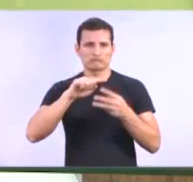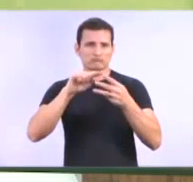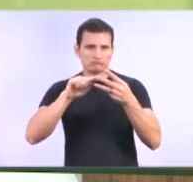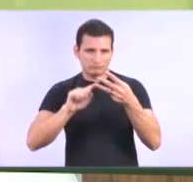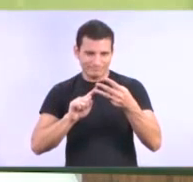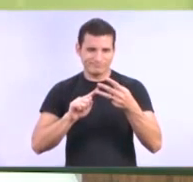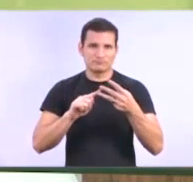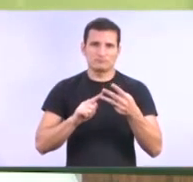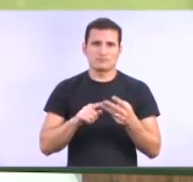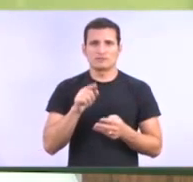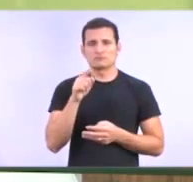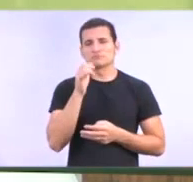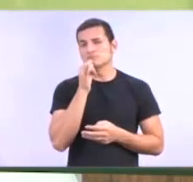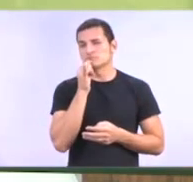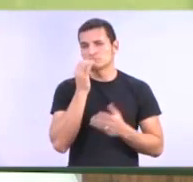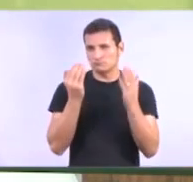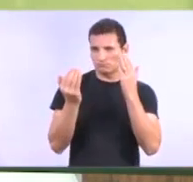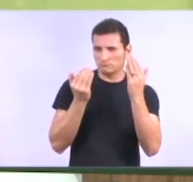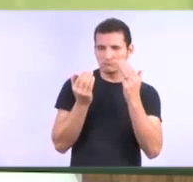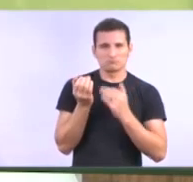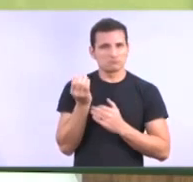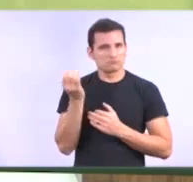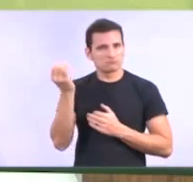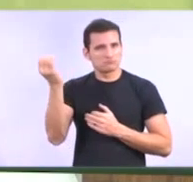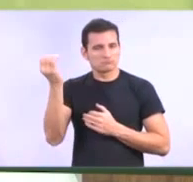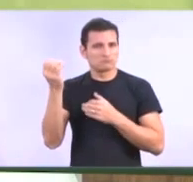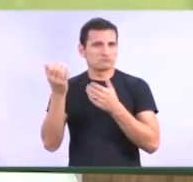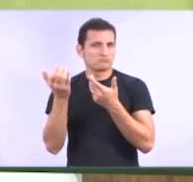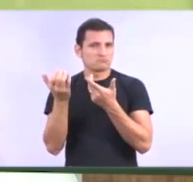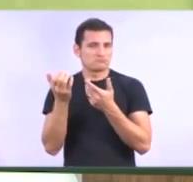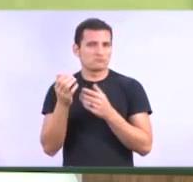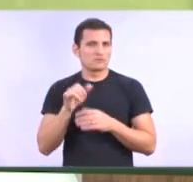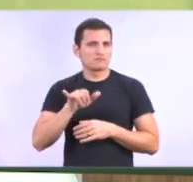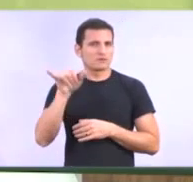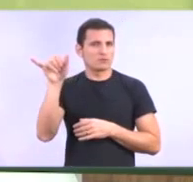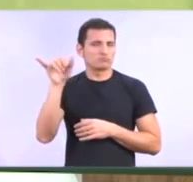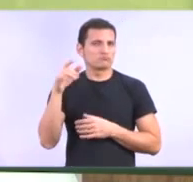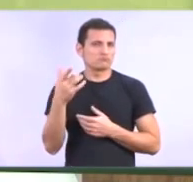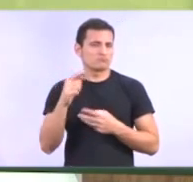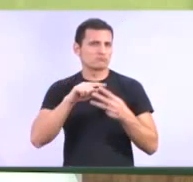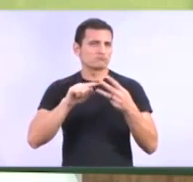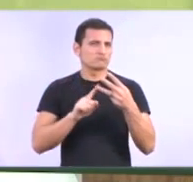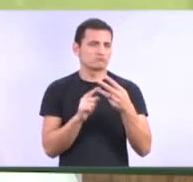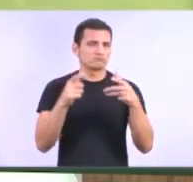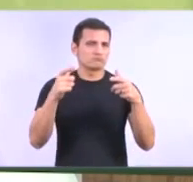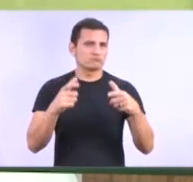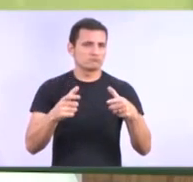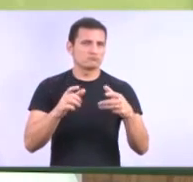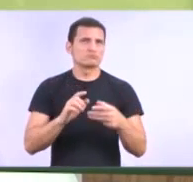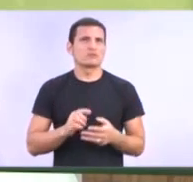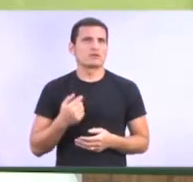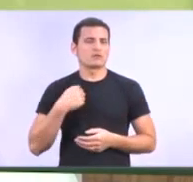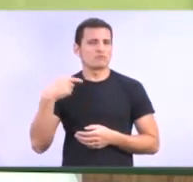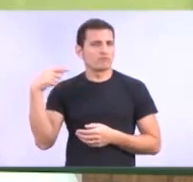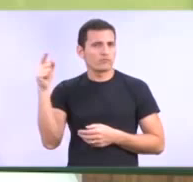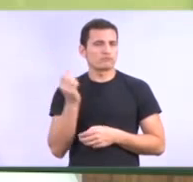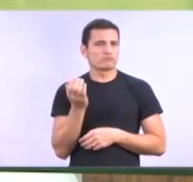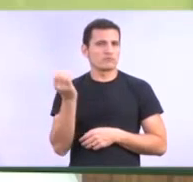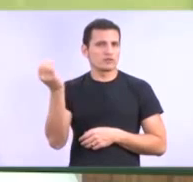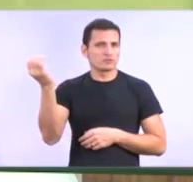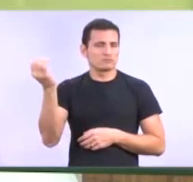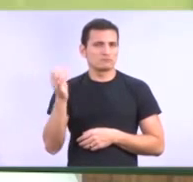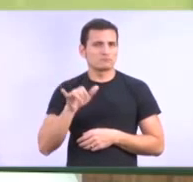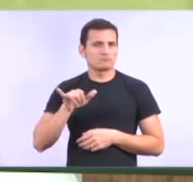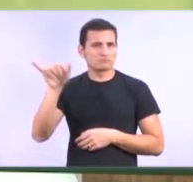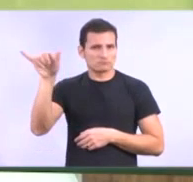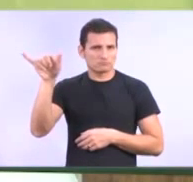fazer uma viagem de avião. Onde estão esses 3 elementos, então, professor? Né? Eu vou viajar de avião, então, os